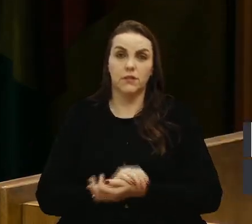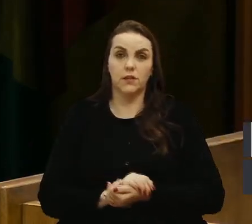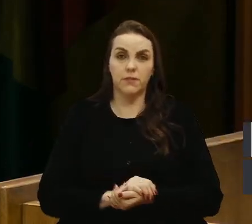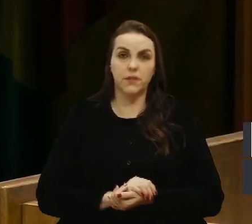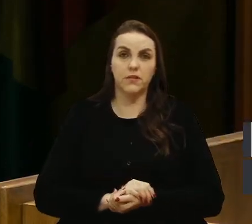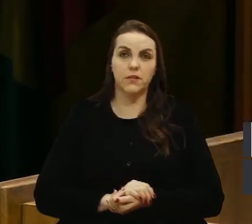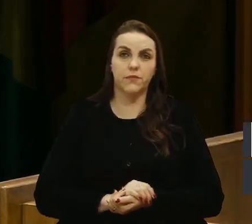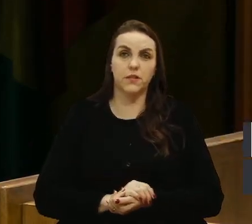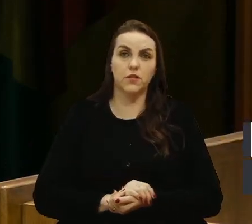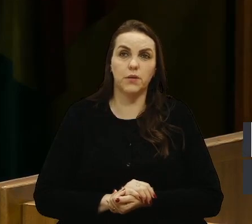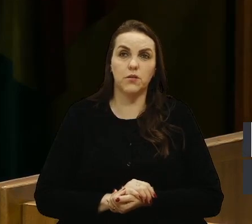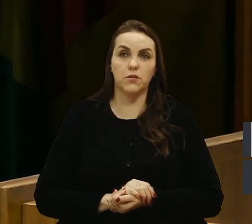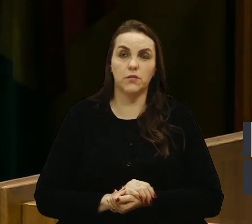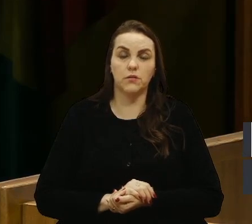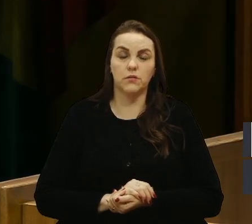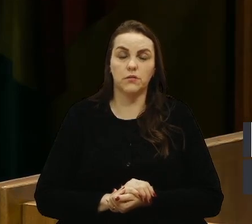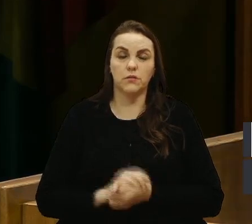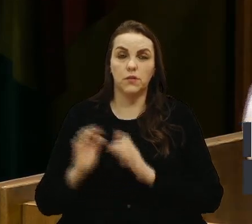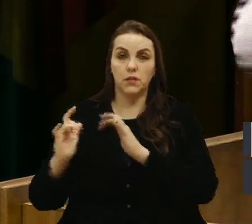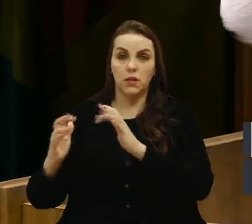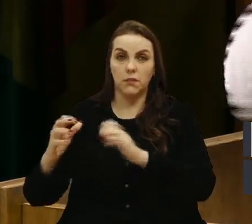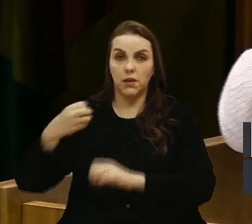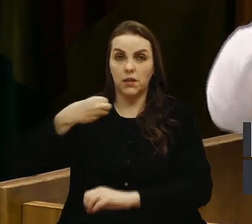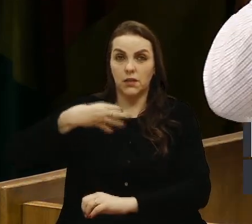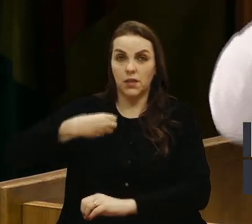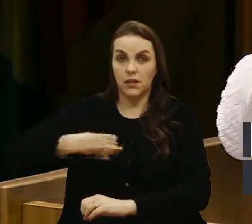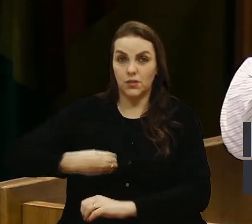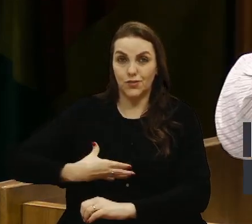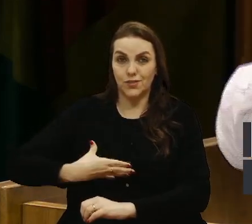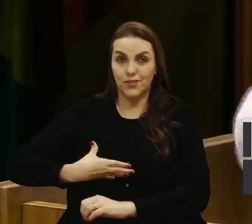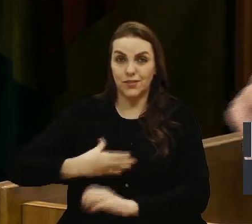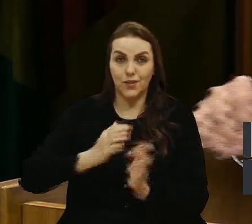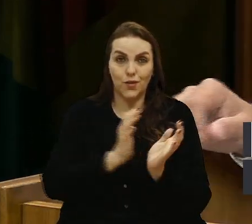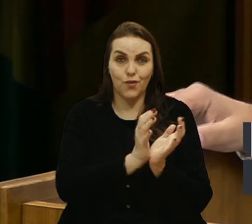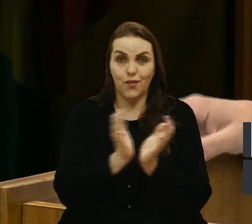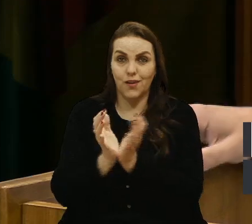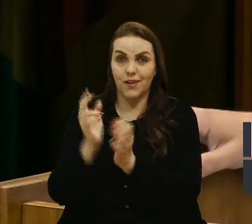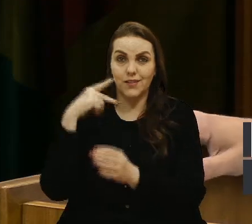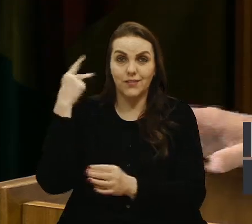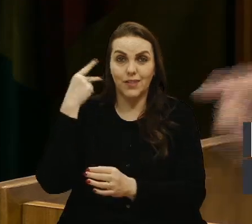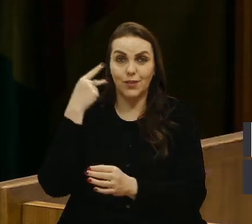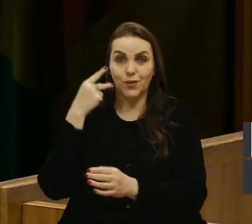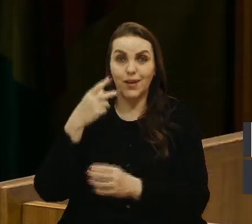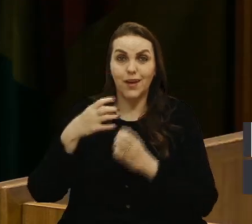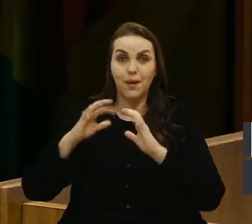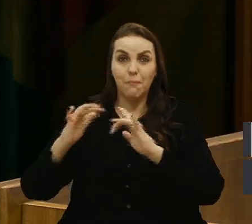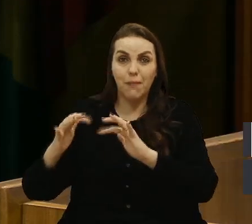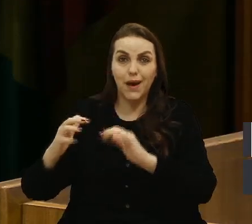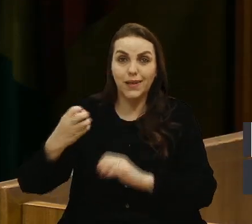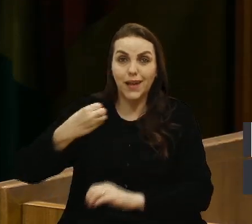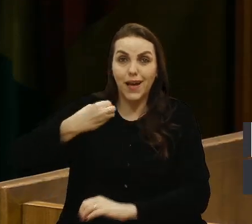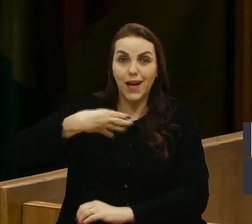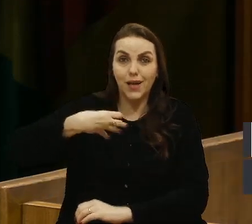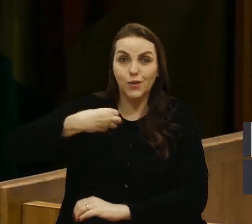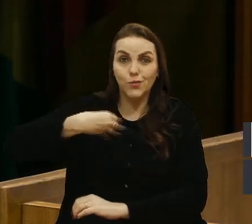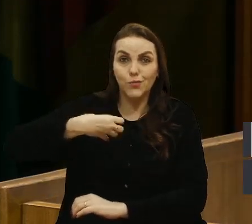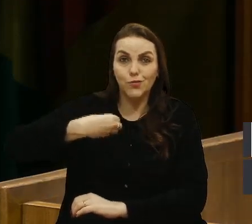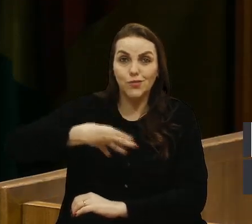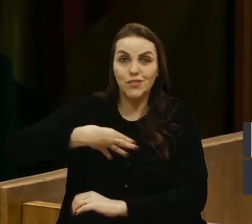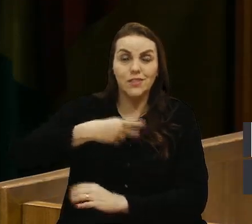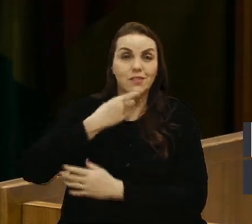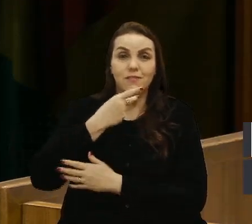um raio-x, colegas edis, raio-x. Nós não estamos falando